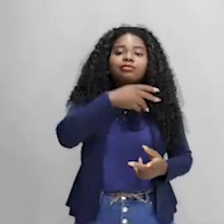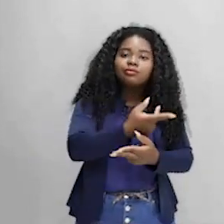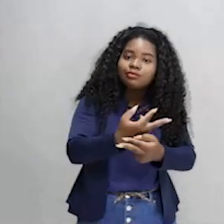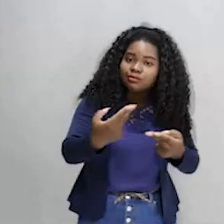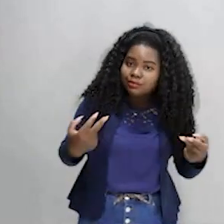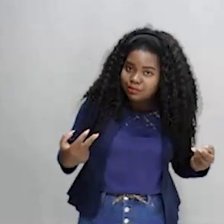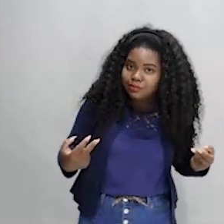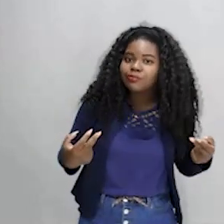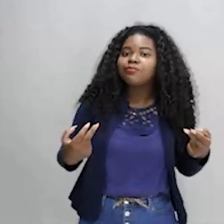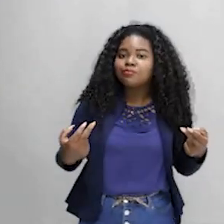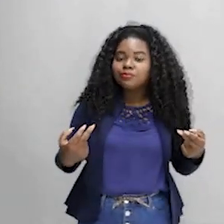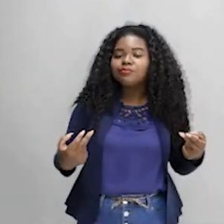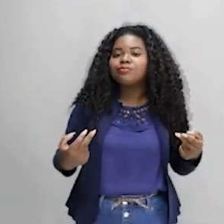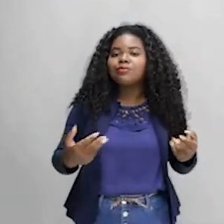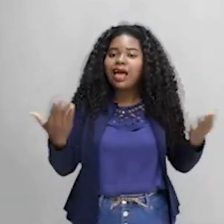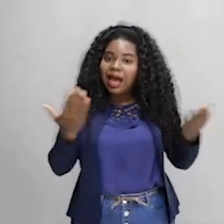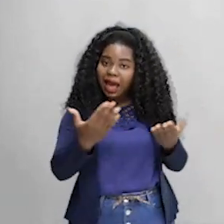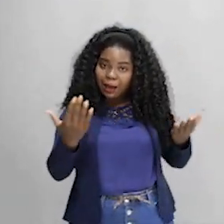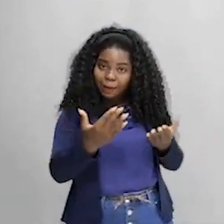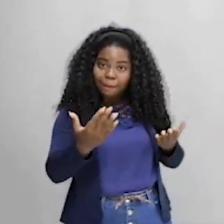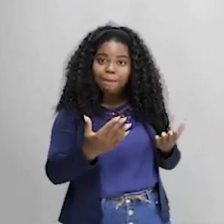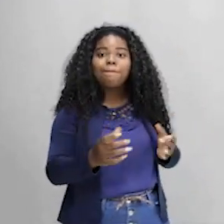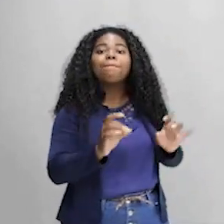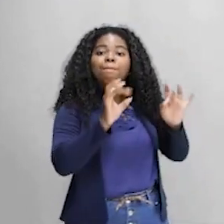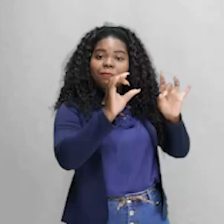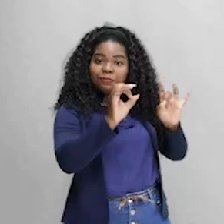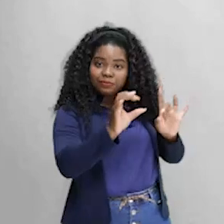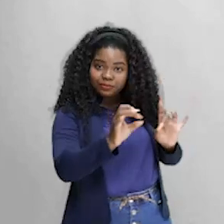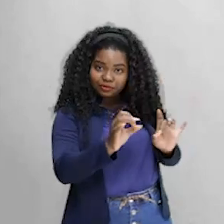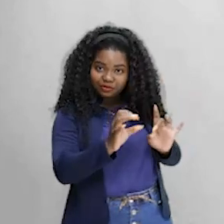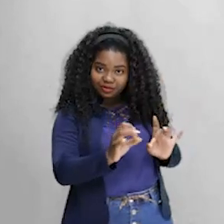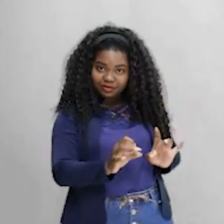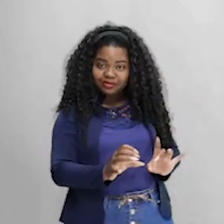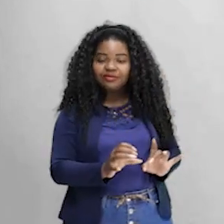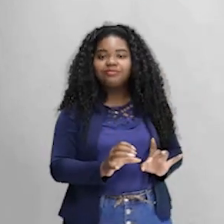Vamos agora falar especificamente dos biomas. Vem comigo, ó.